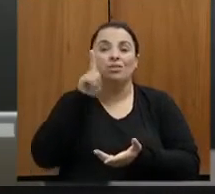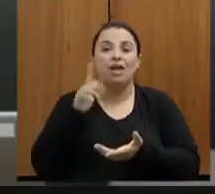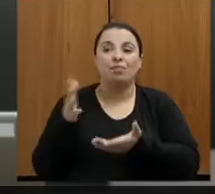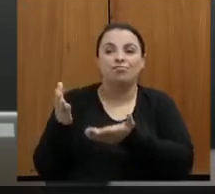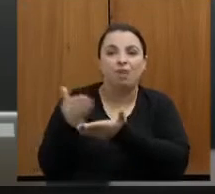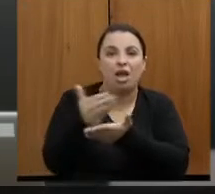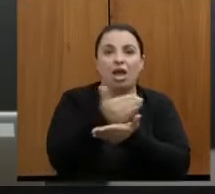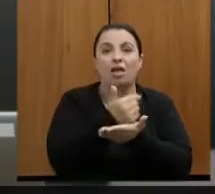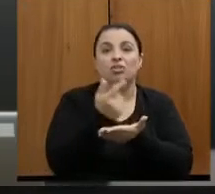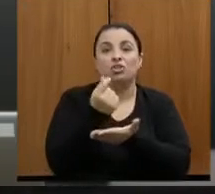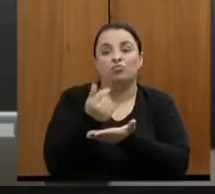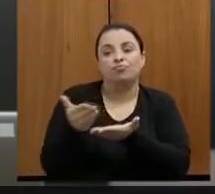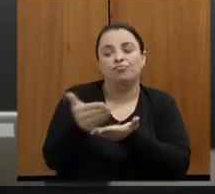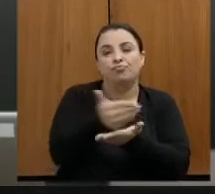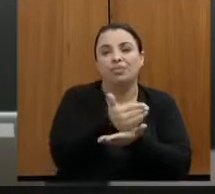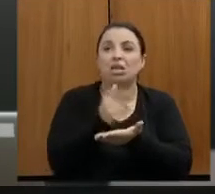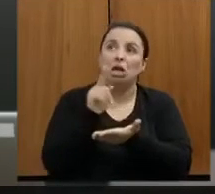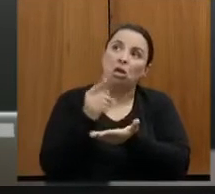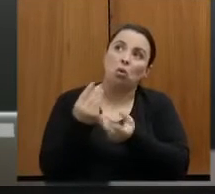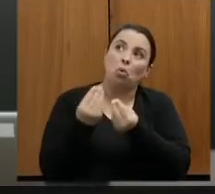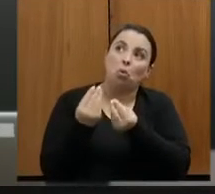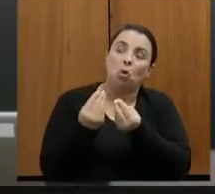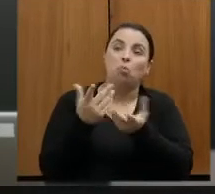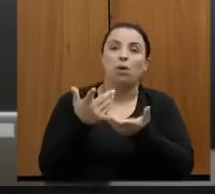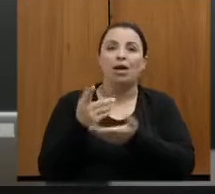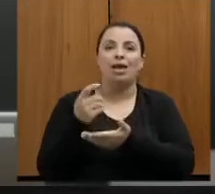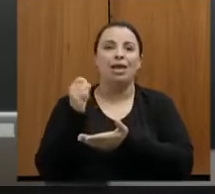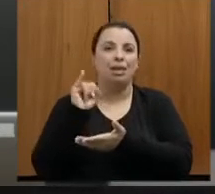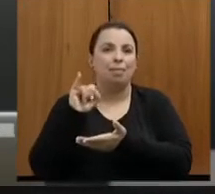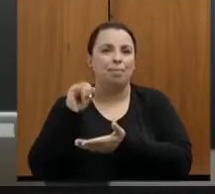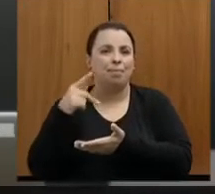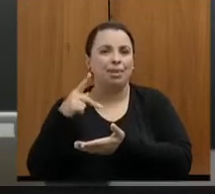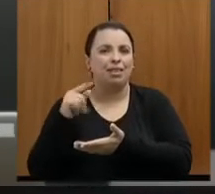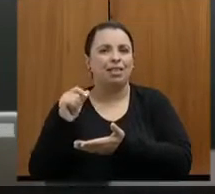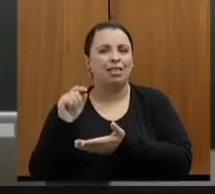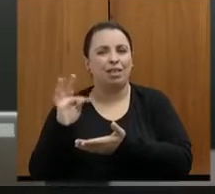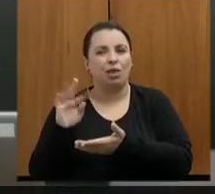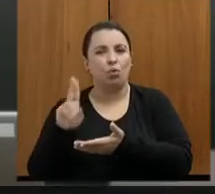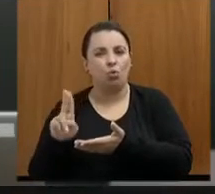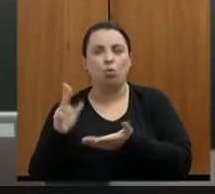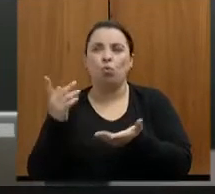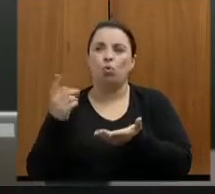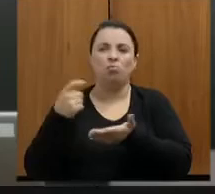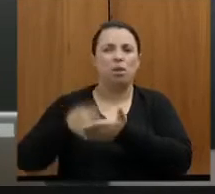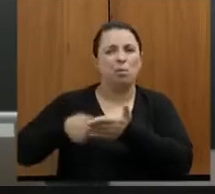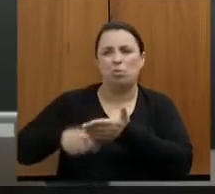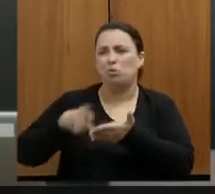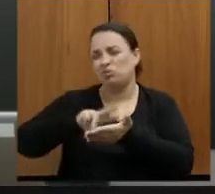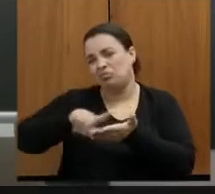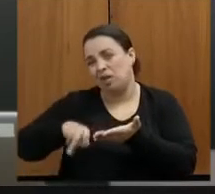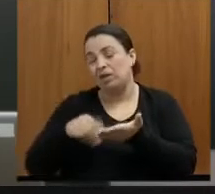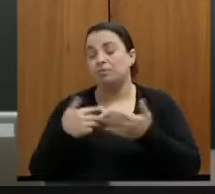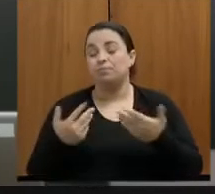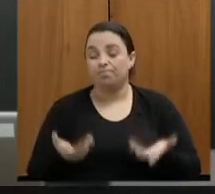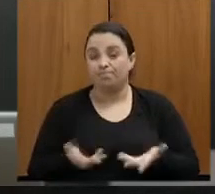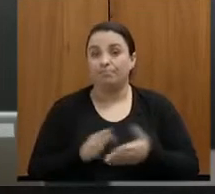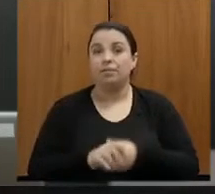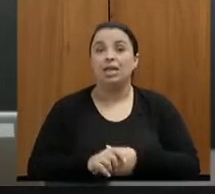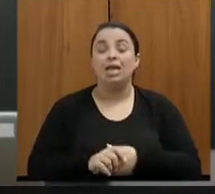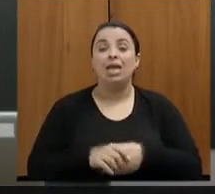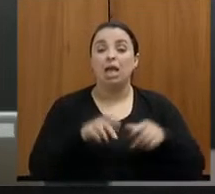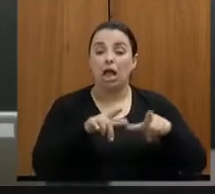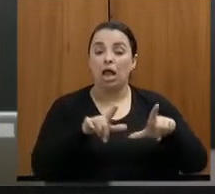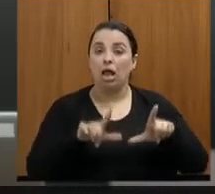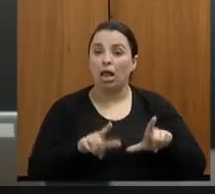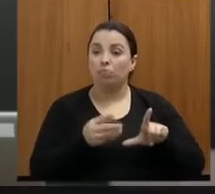o Imposto de Renda. E a legitimação da posse de moradias, estabelecimentos